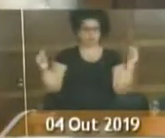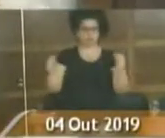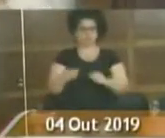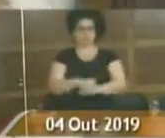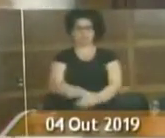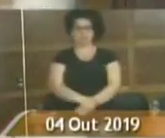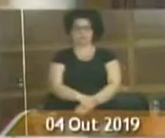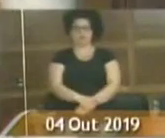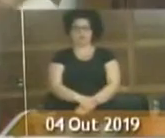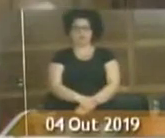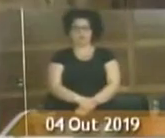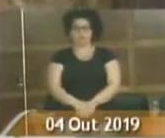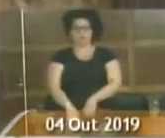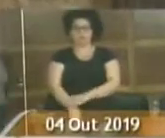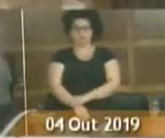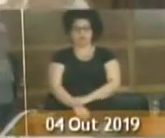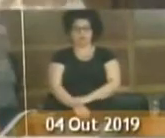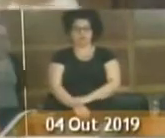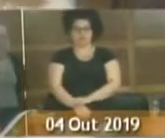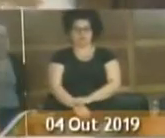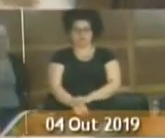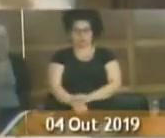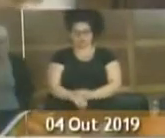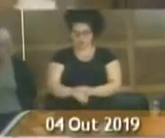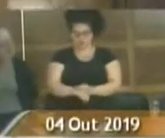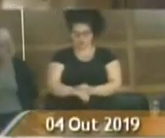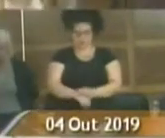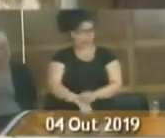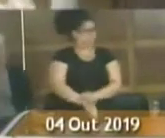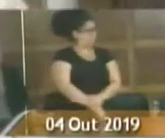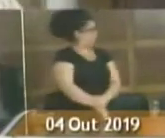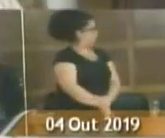essa doença agora, que é a esporotricose. Pode passar.